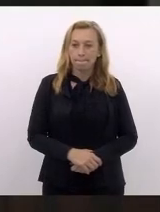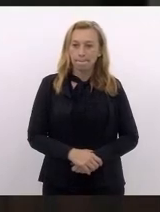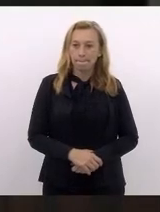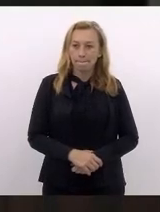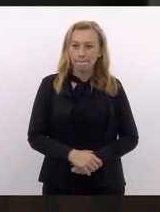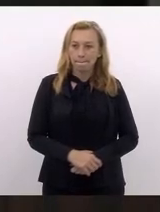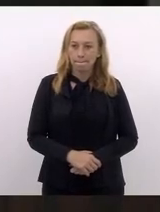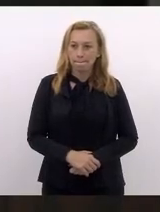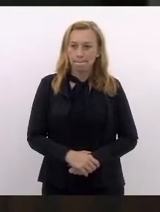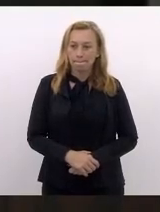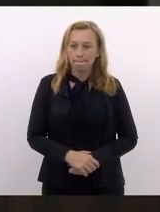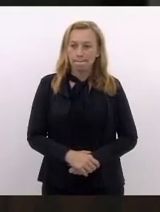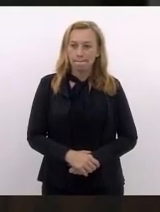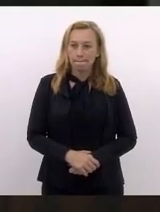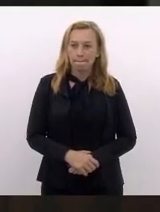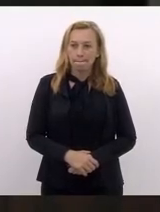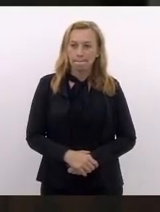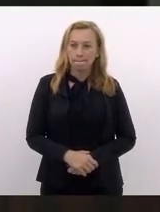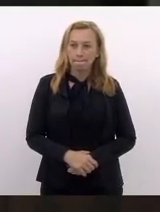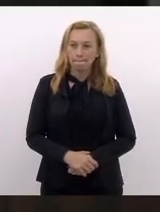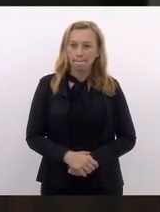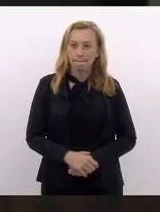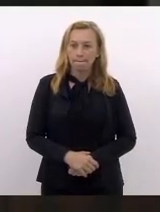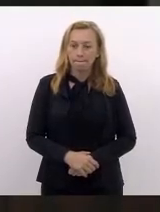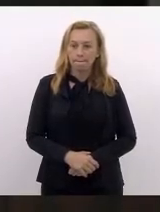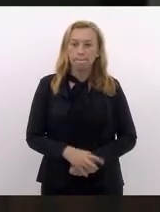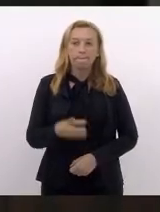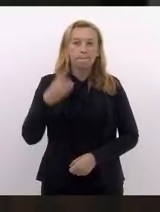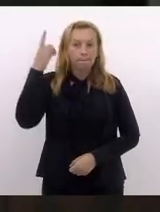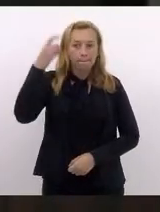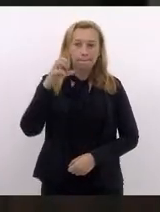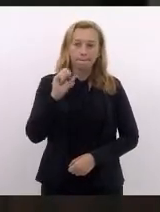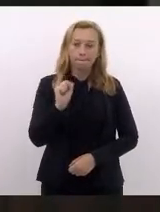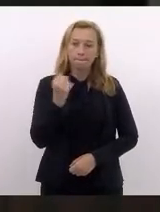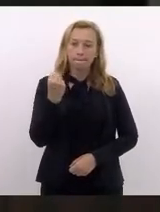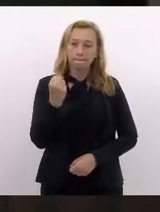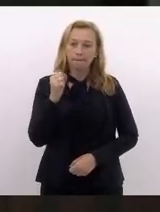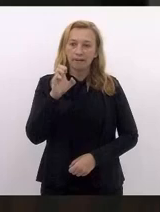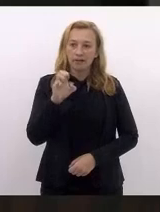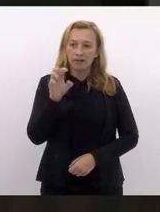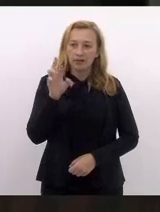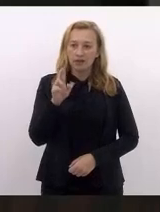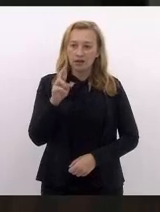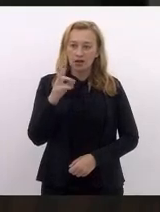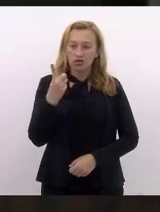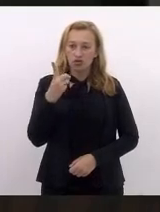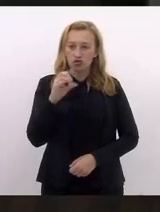E aí o estado Sérgio Fernandes